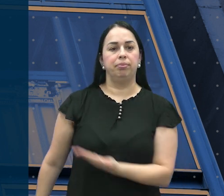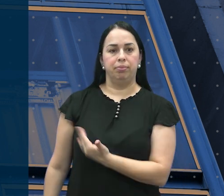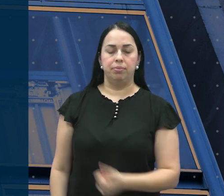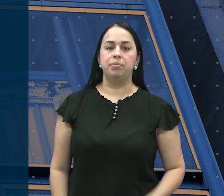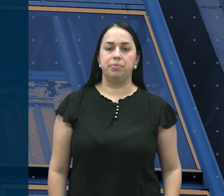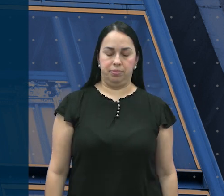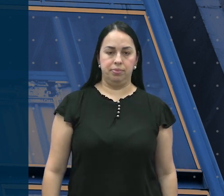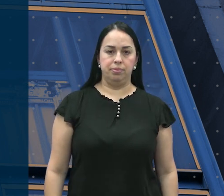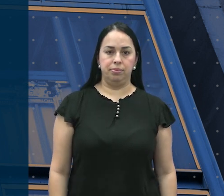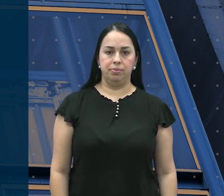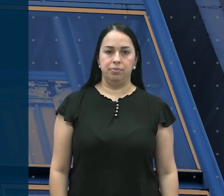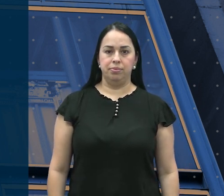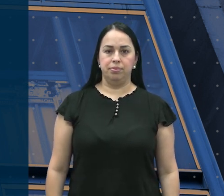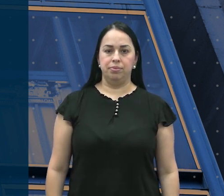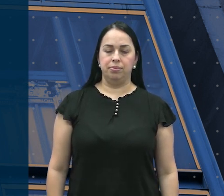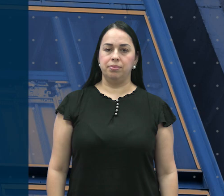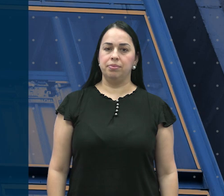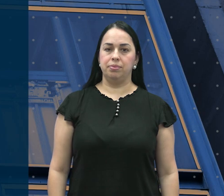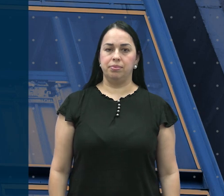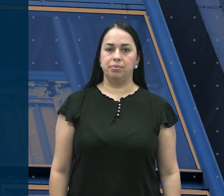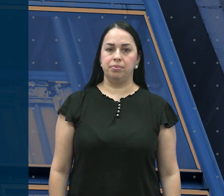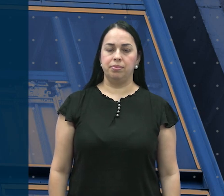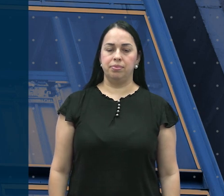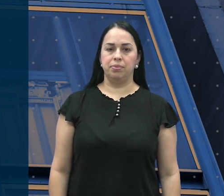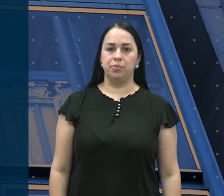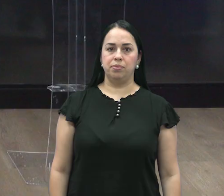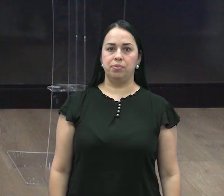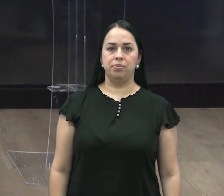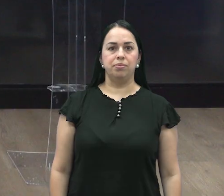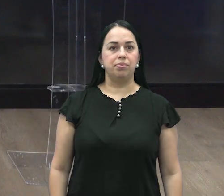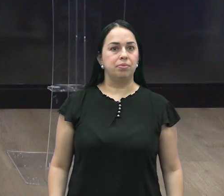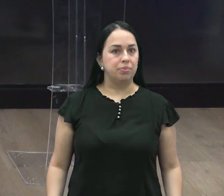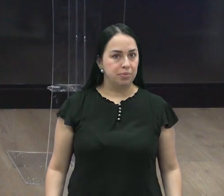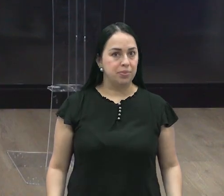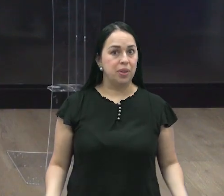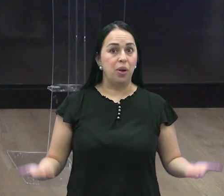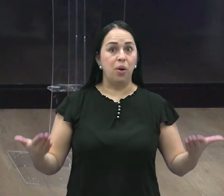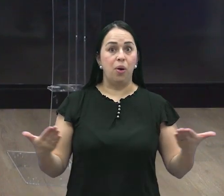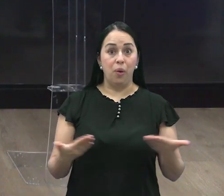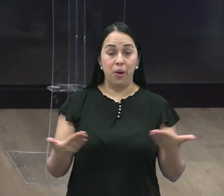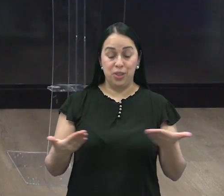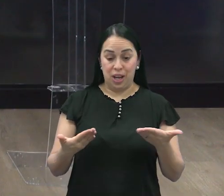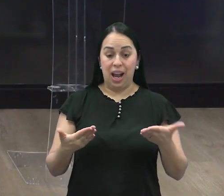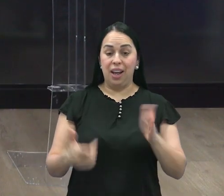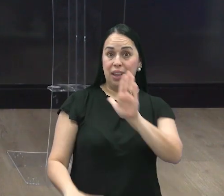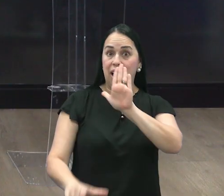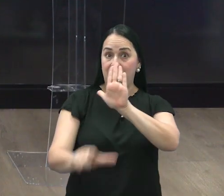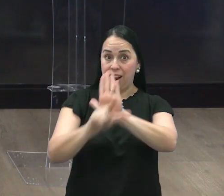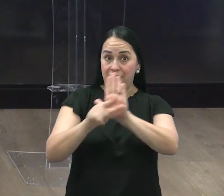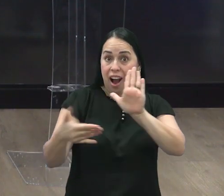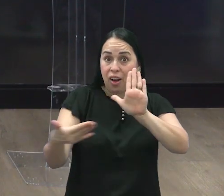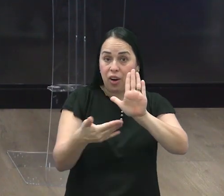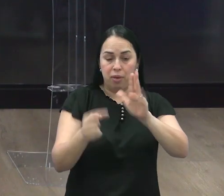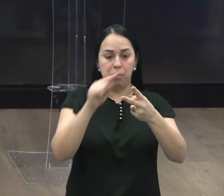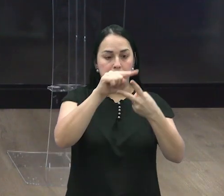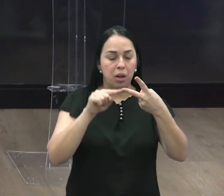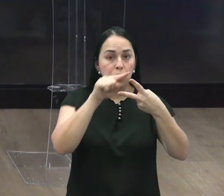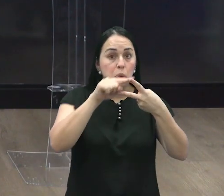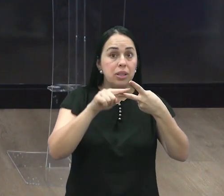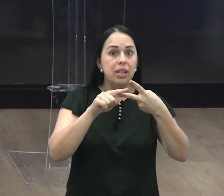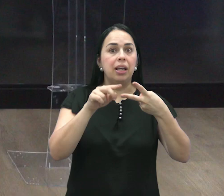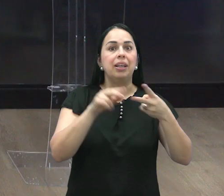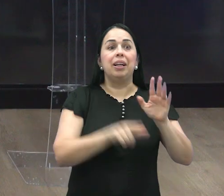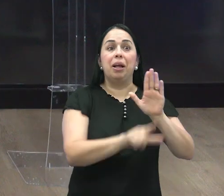Afonso Pena, número 175, no centro. No quadro Agora é Lei, a gente te mostra 2